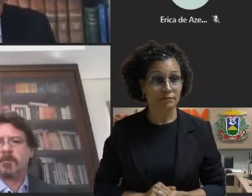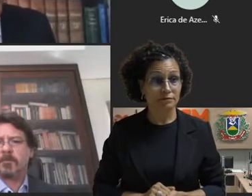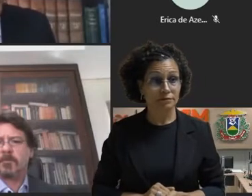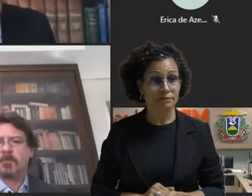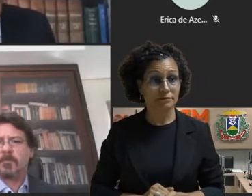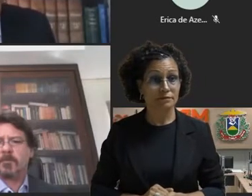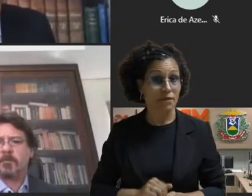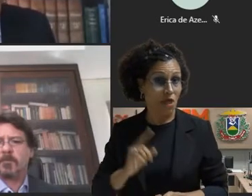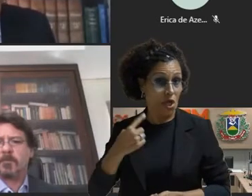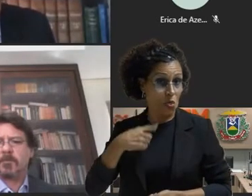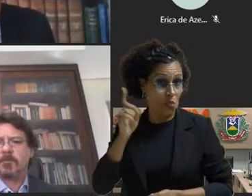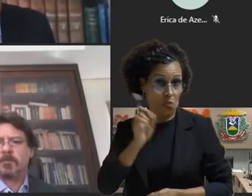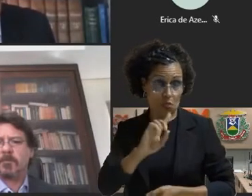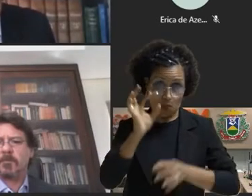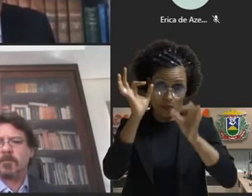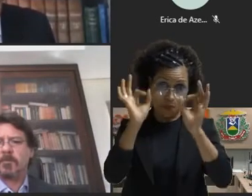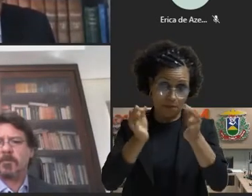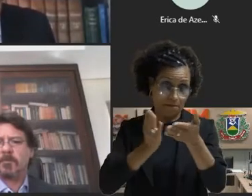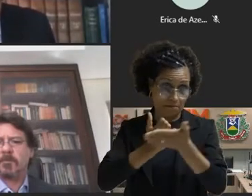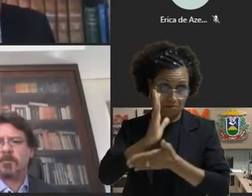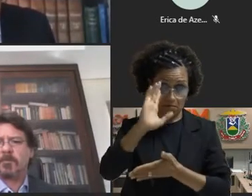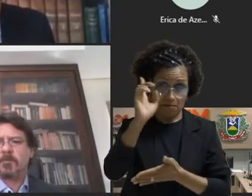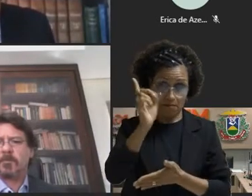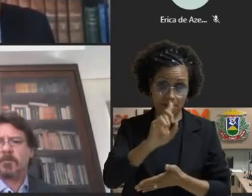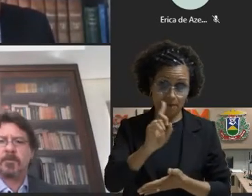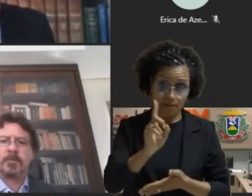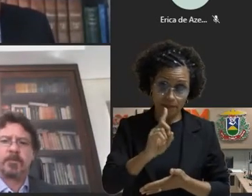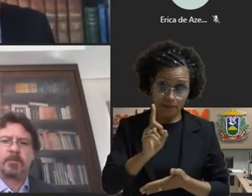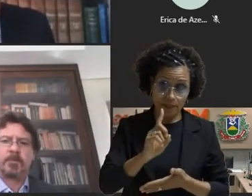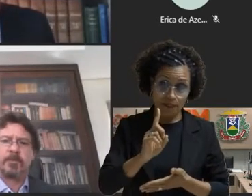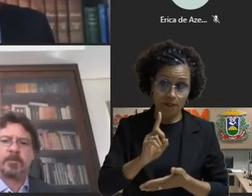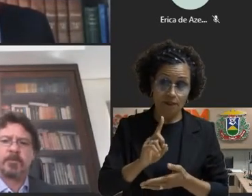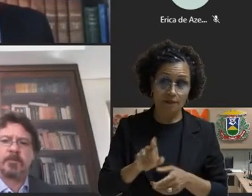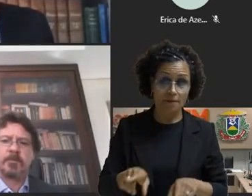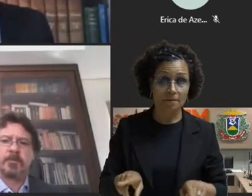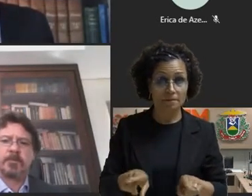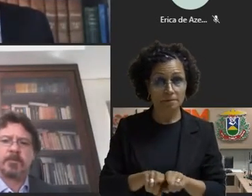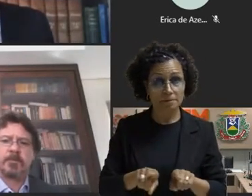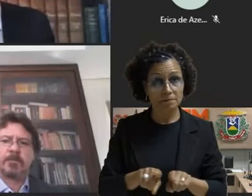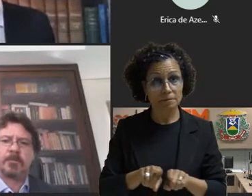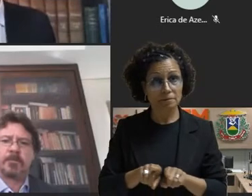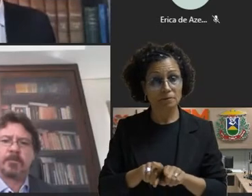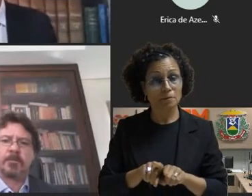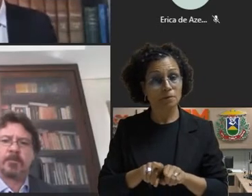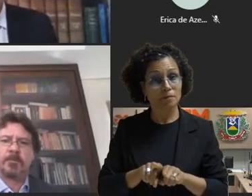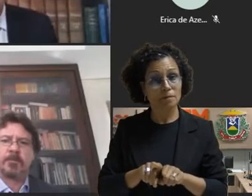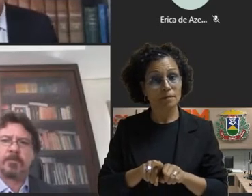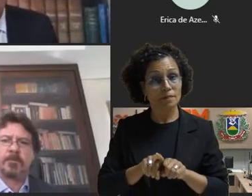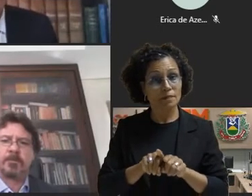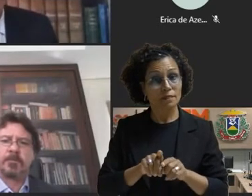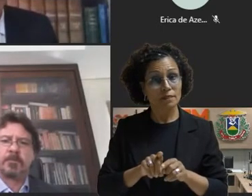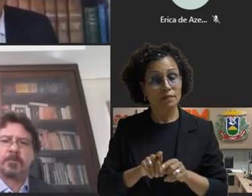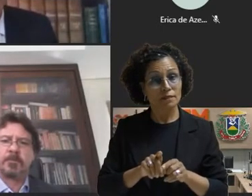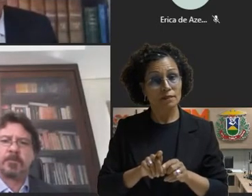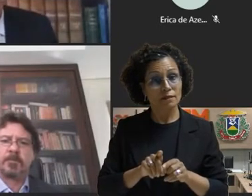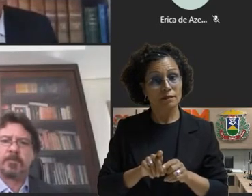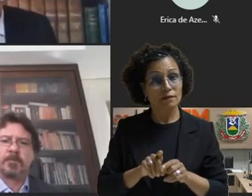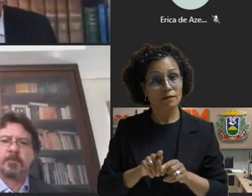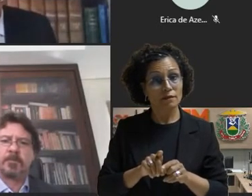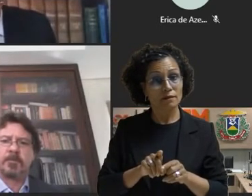seguinte, também vou fazer aqui em relação a isso. É uma doação, o